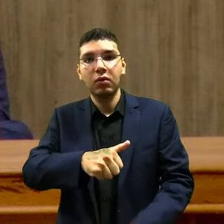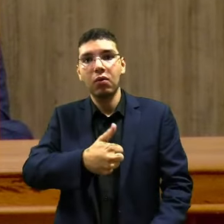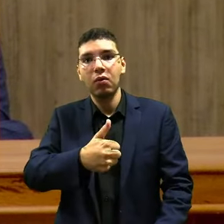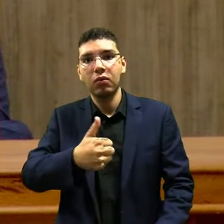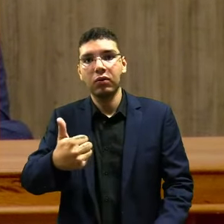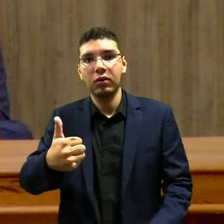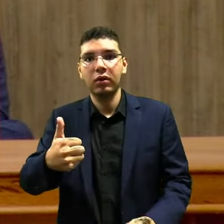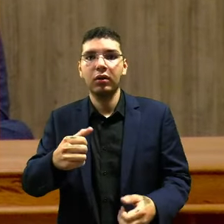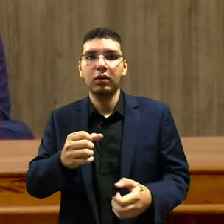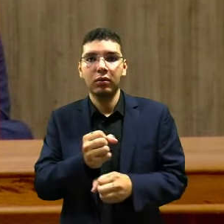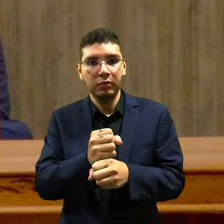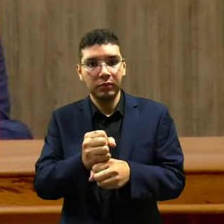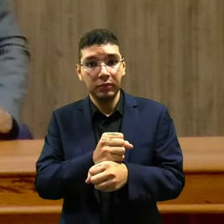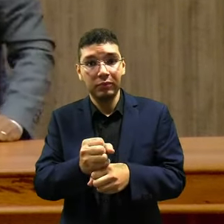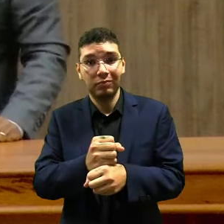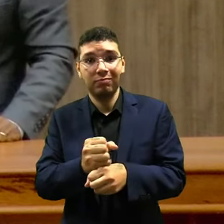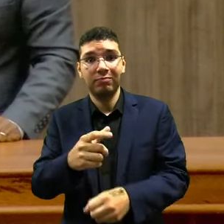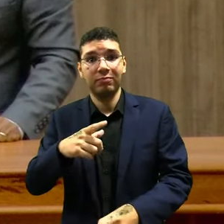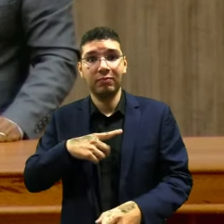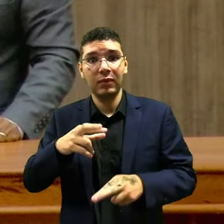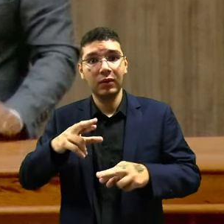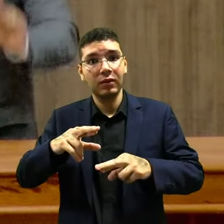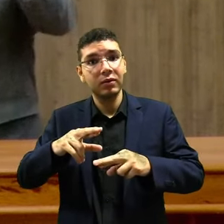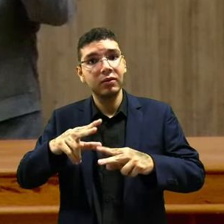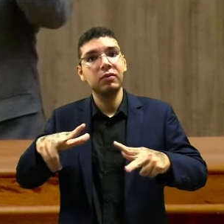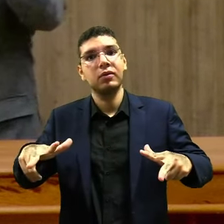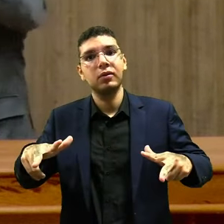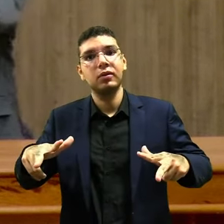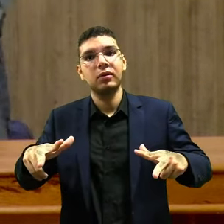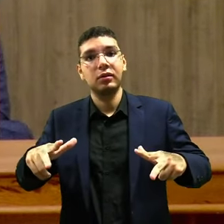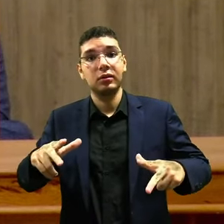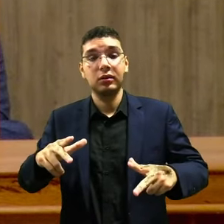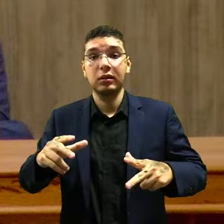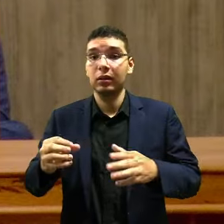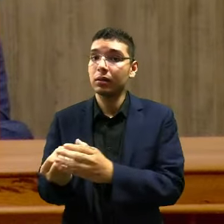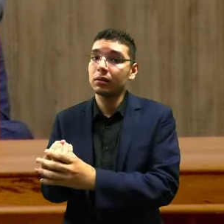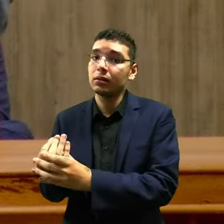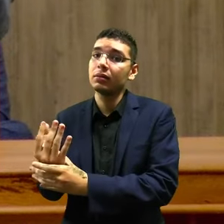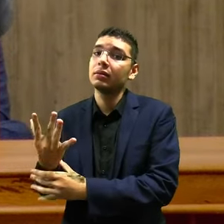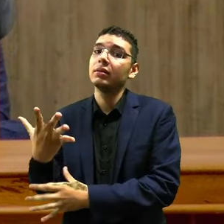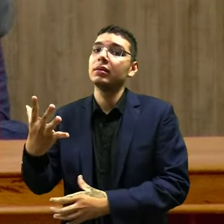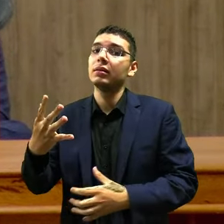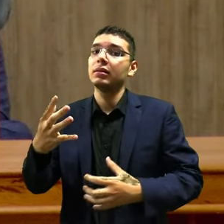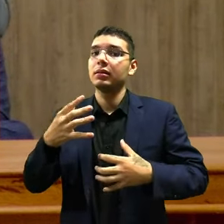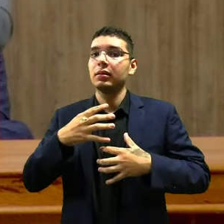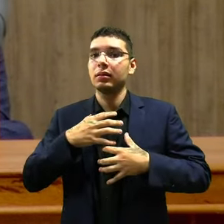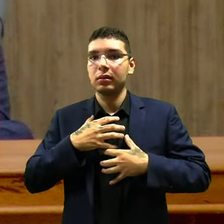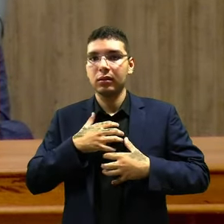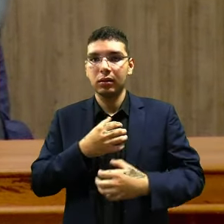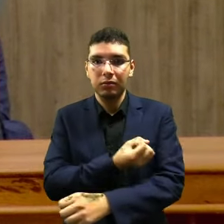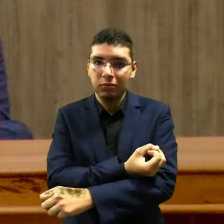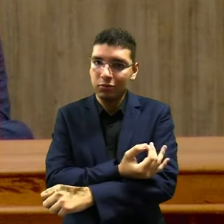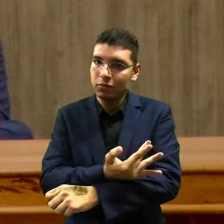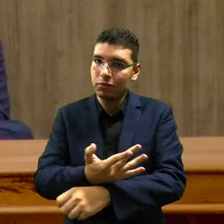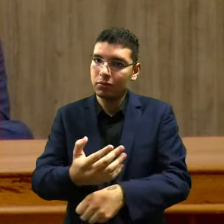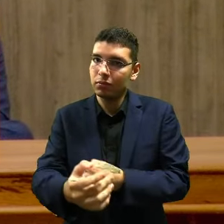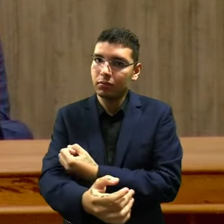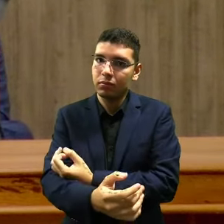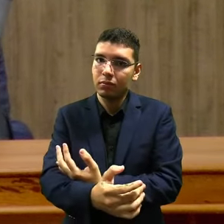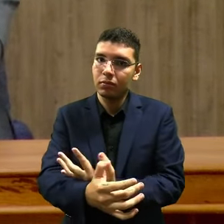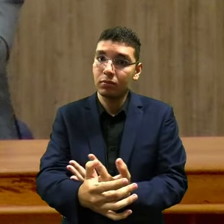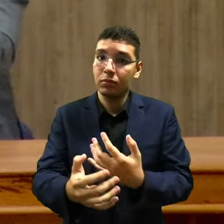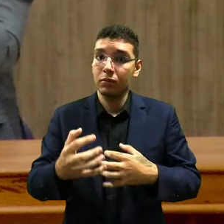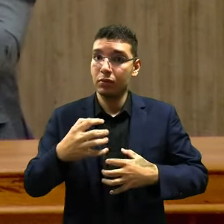emoção e na vida de uma criança Isso é só para os irmãos terem uma ideia nós temos emoções que são